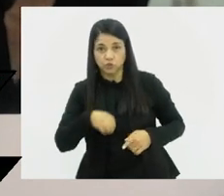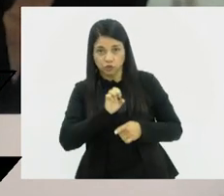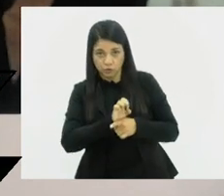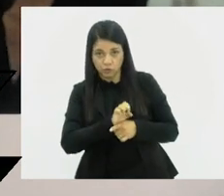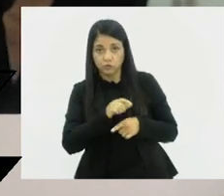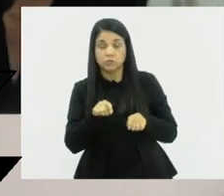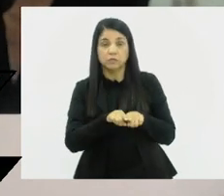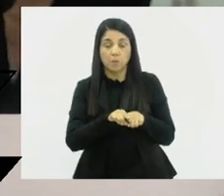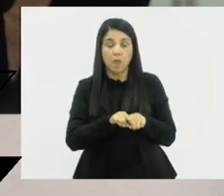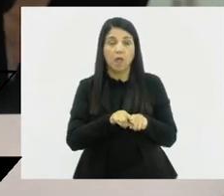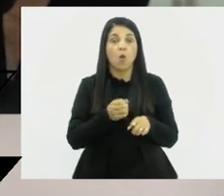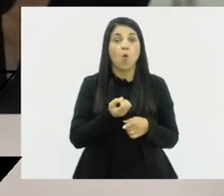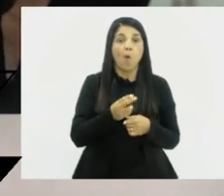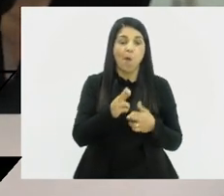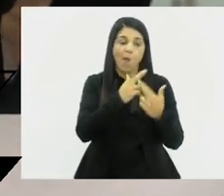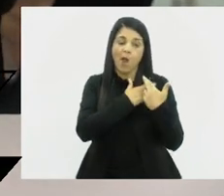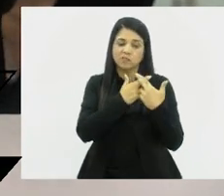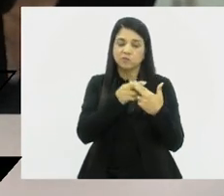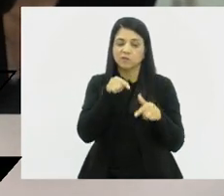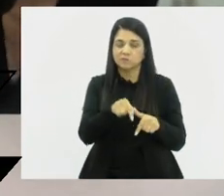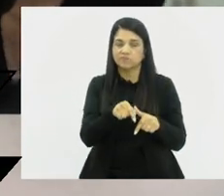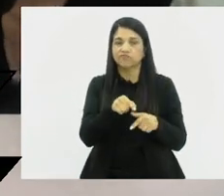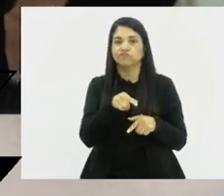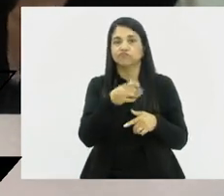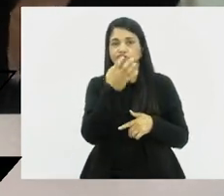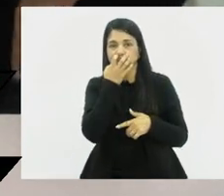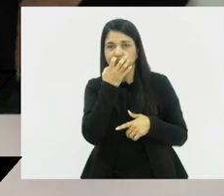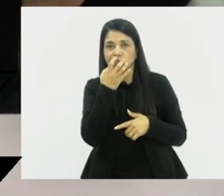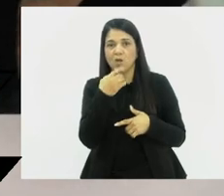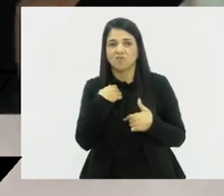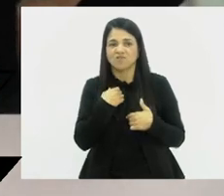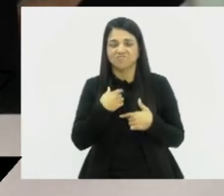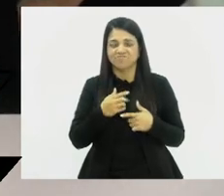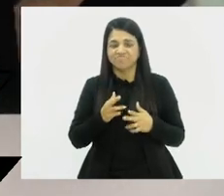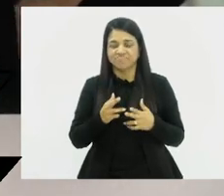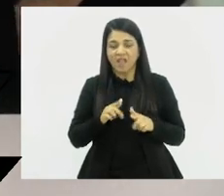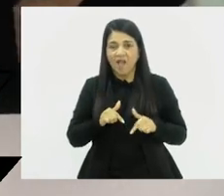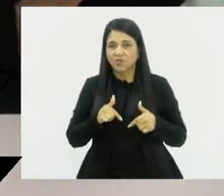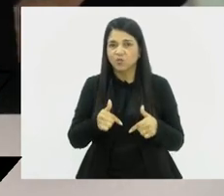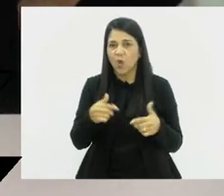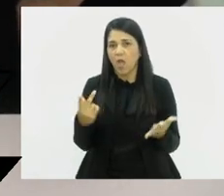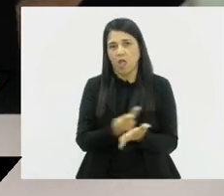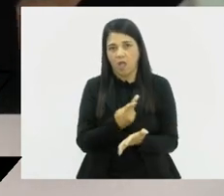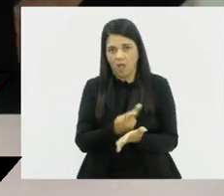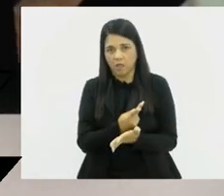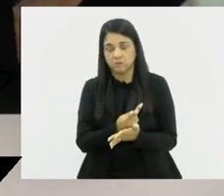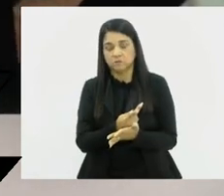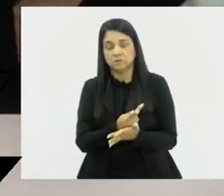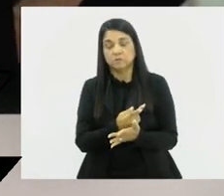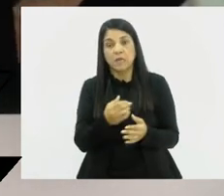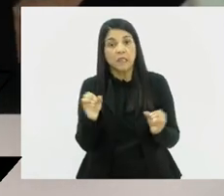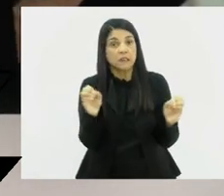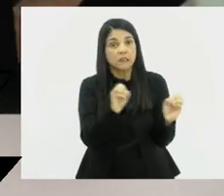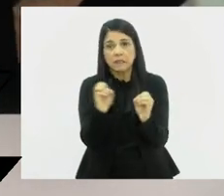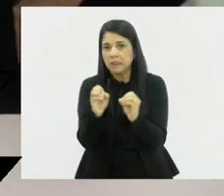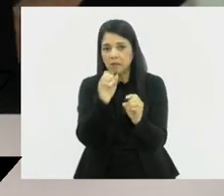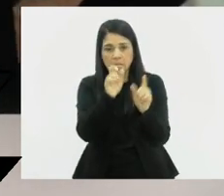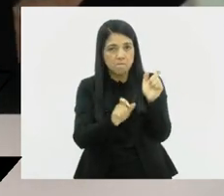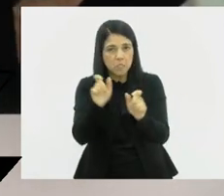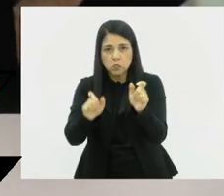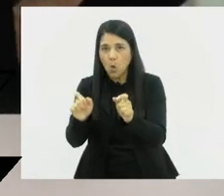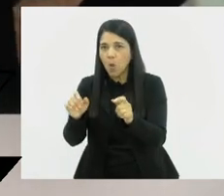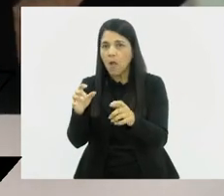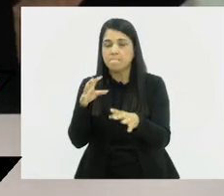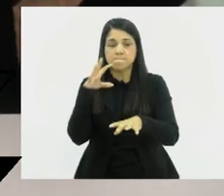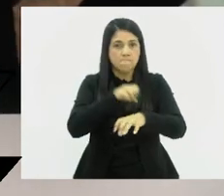que atua de maneira incorreta, para que nenhuma pessoa da sociedade seja ferida ou até levada a óbito